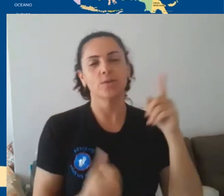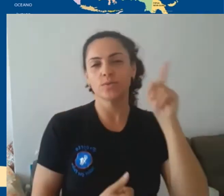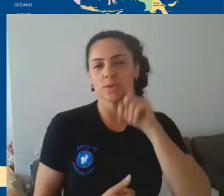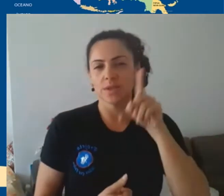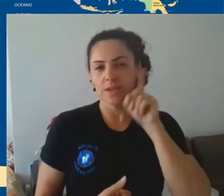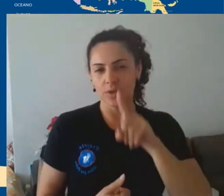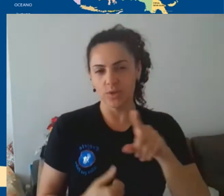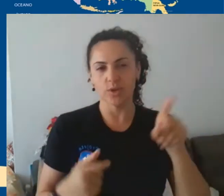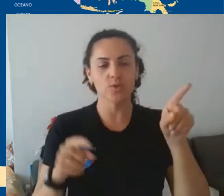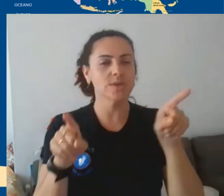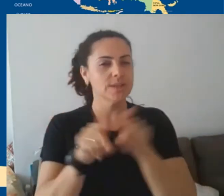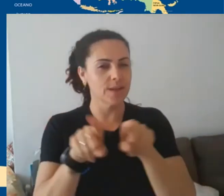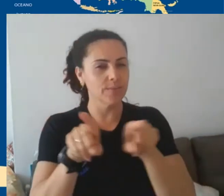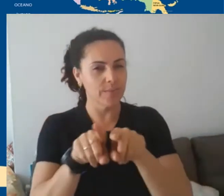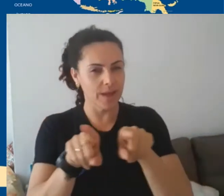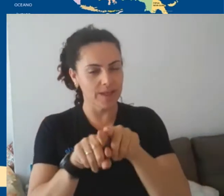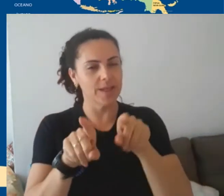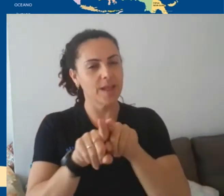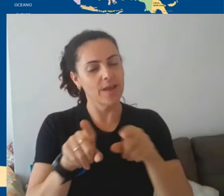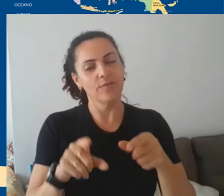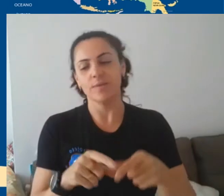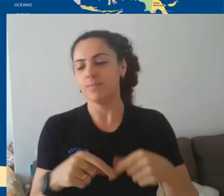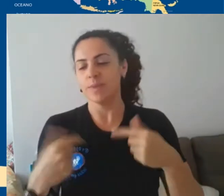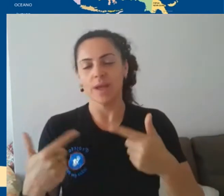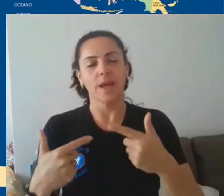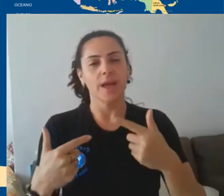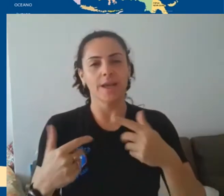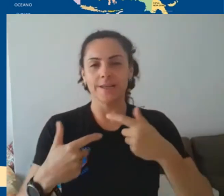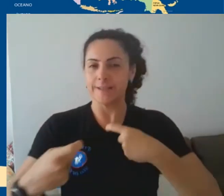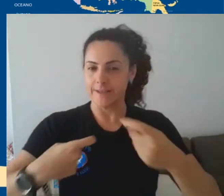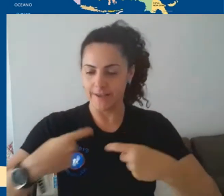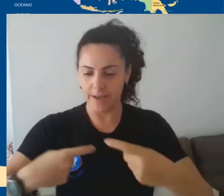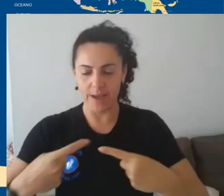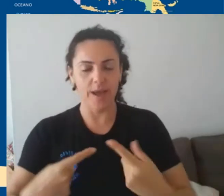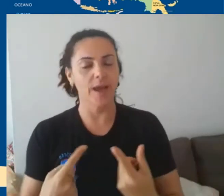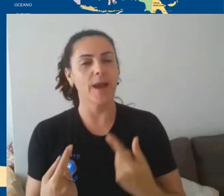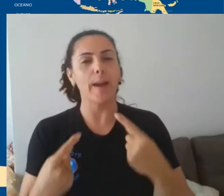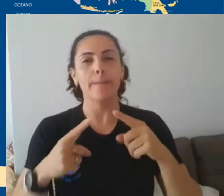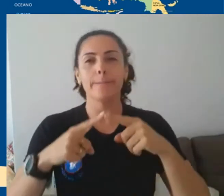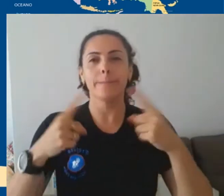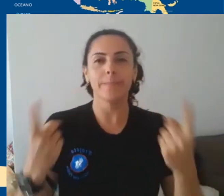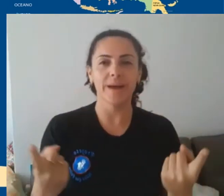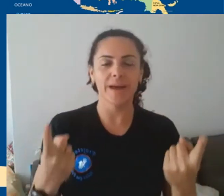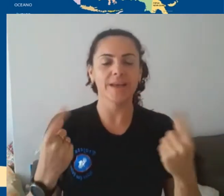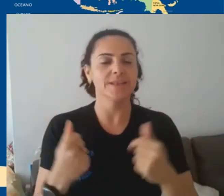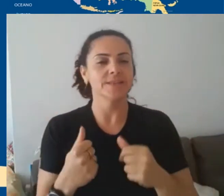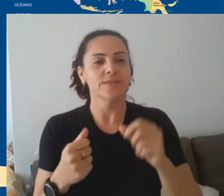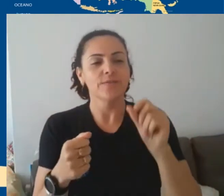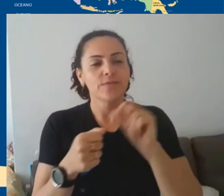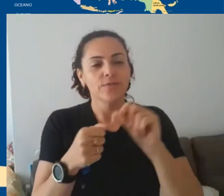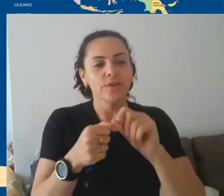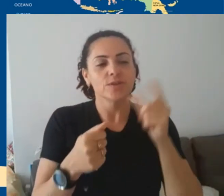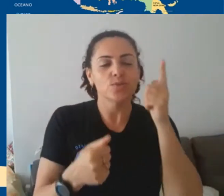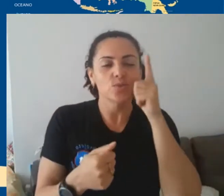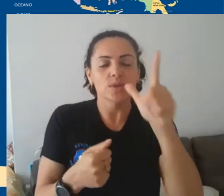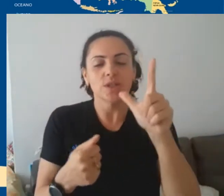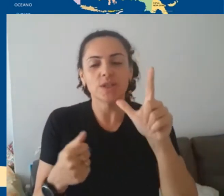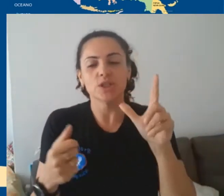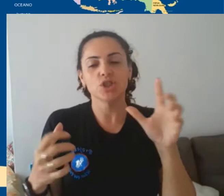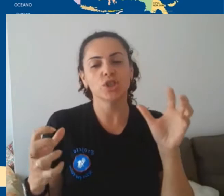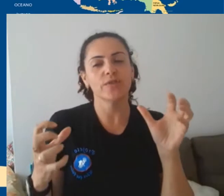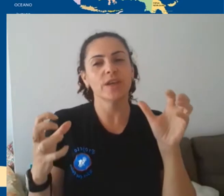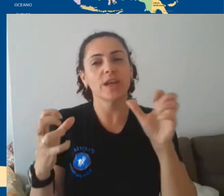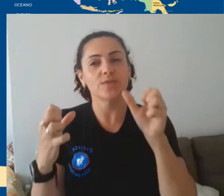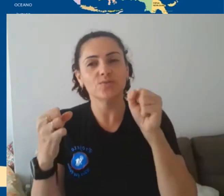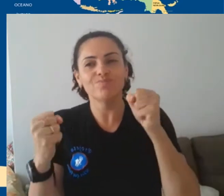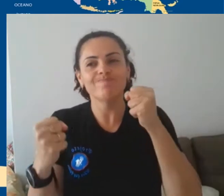Pearl Harbor, né? Mas foi pouca coisa, fazendo então com que esses países conseguissem se manter menos